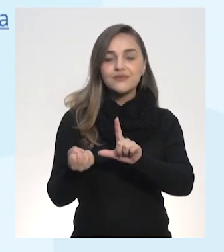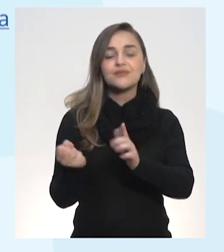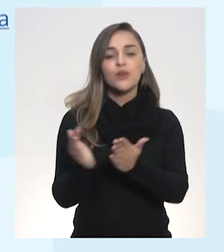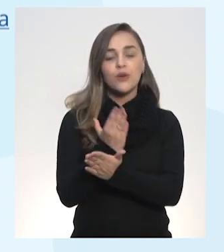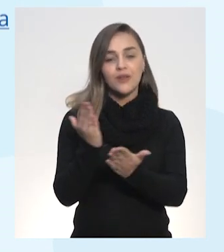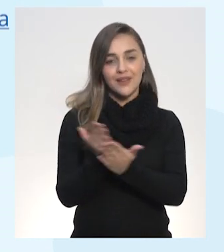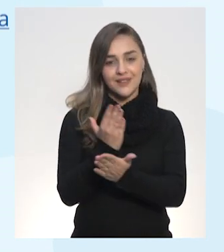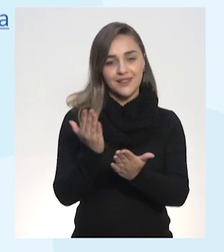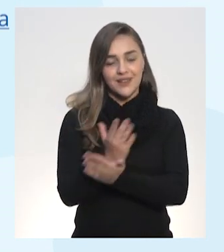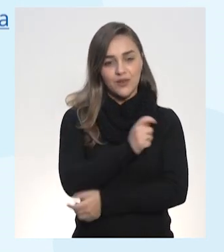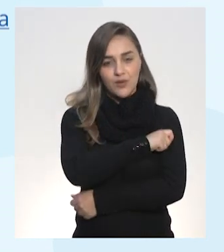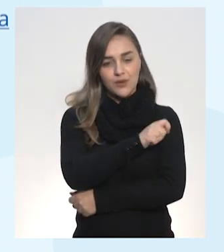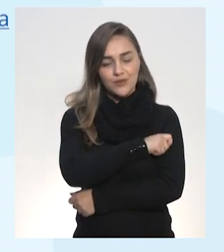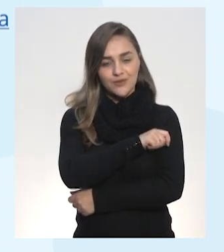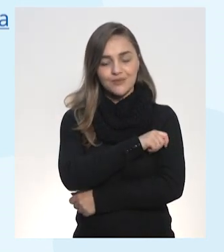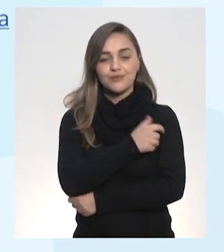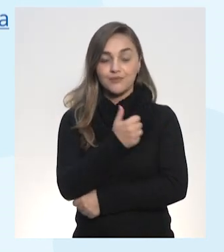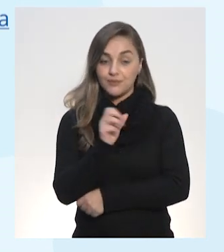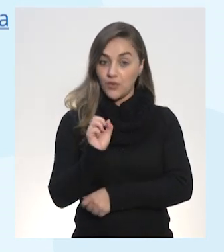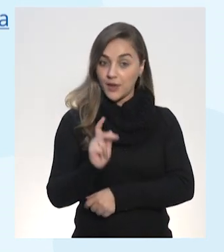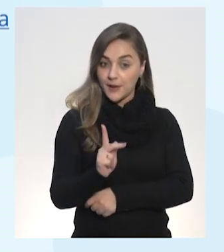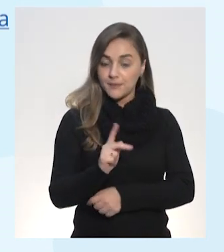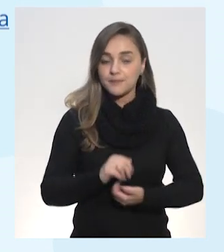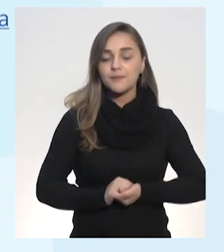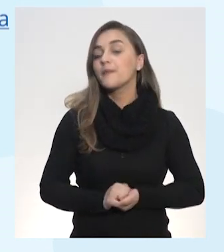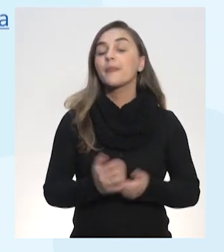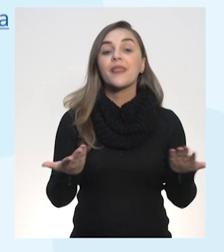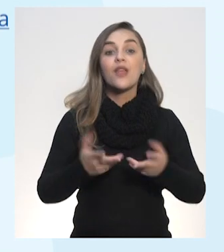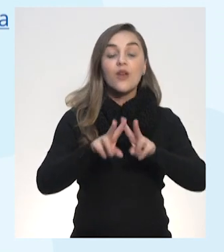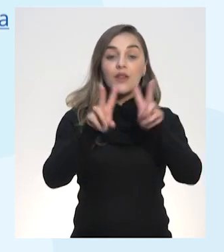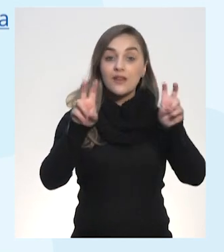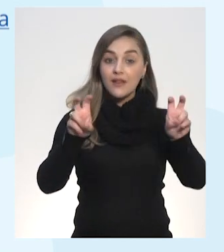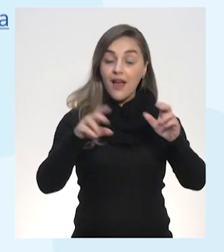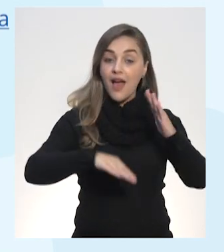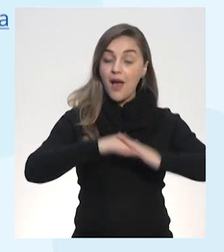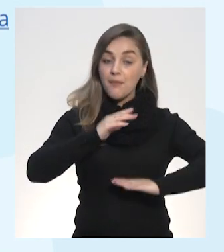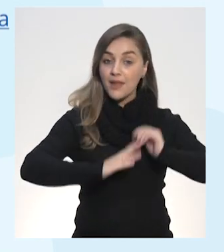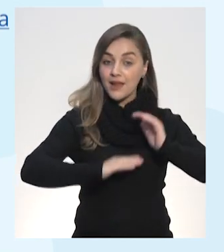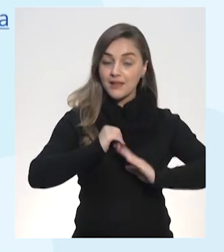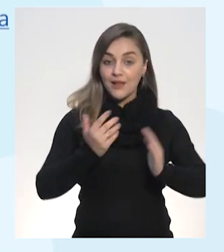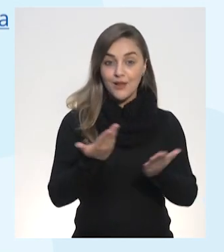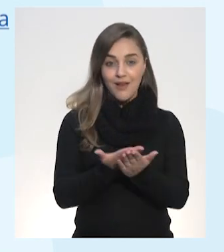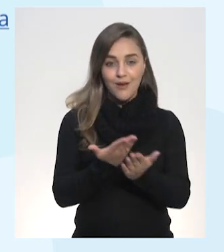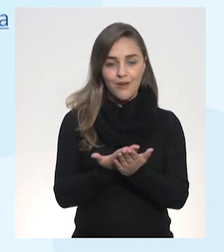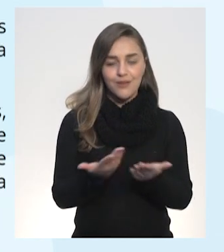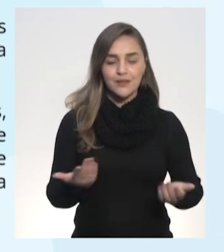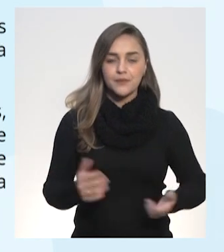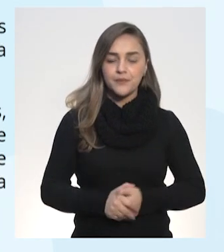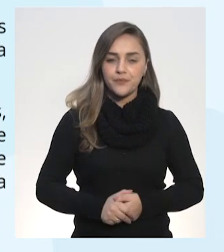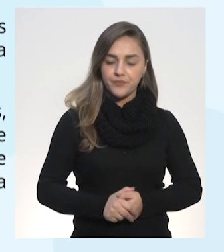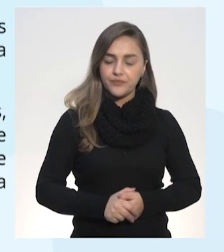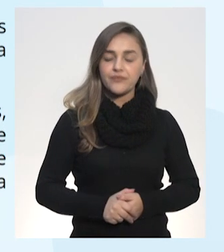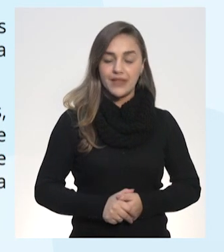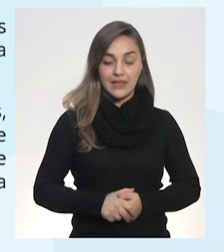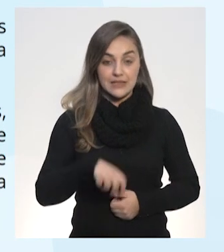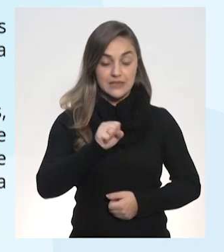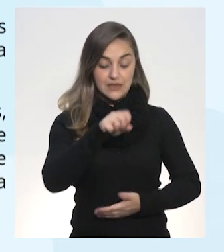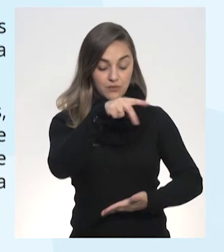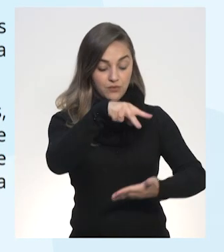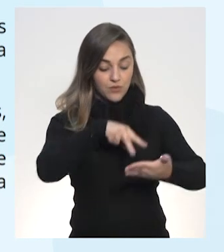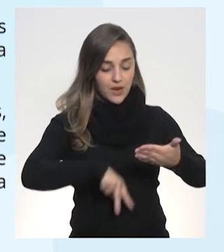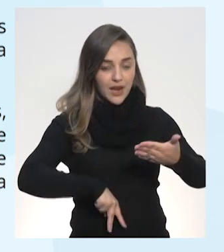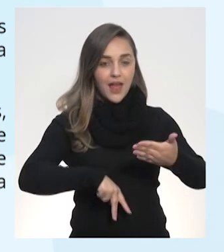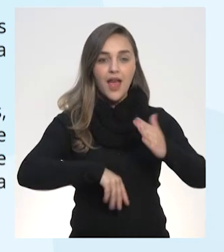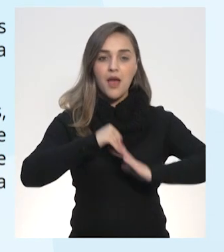se você não tiver ainda, certo? Vamos falar das habilidades da aula de hoje, Antônia? Claro. Você pode ler, por favor? Sim.